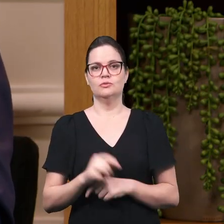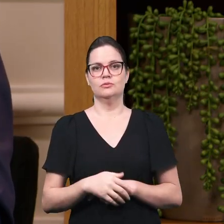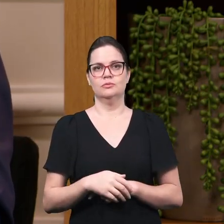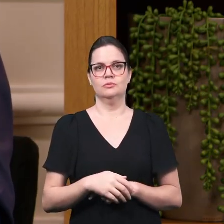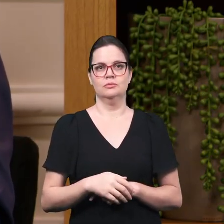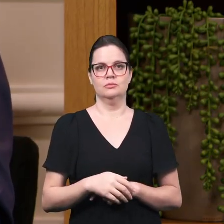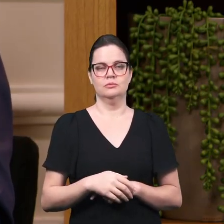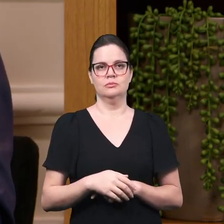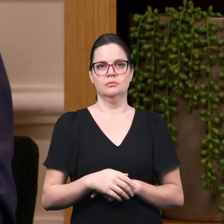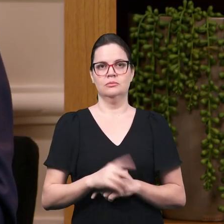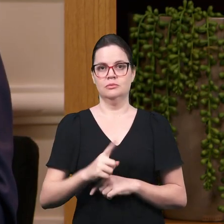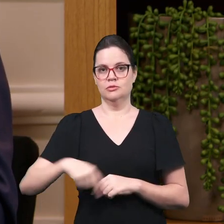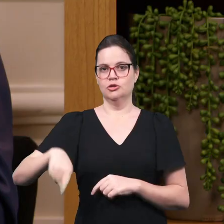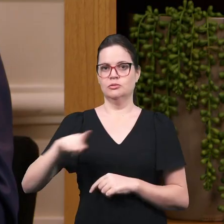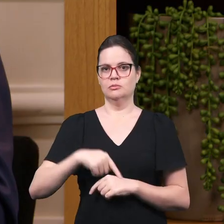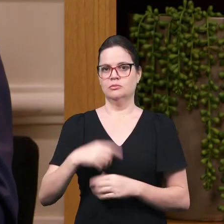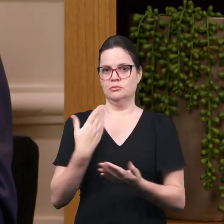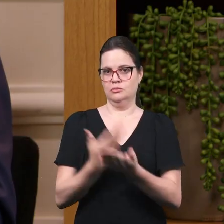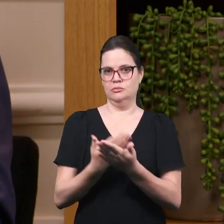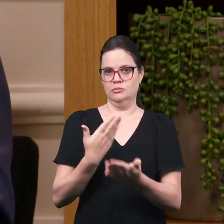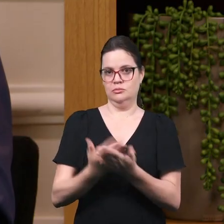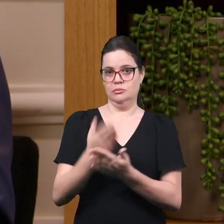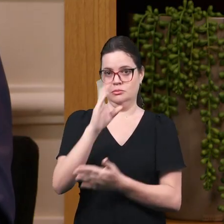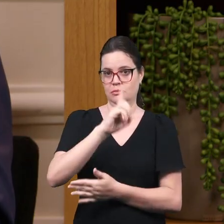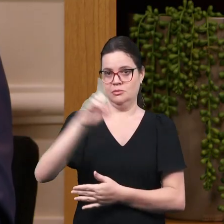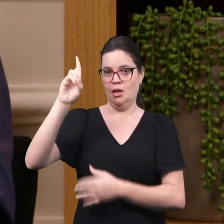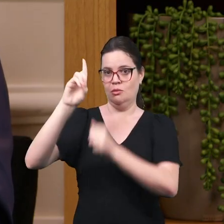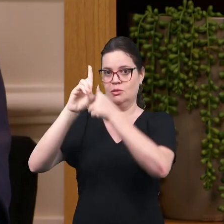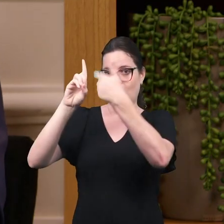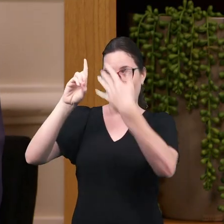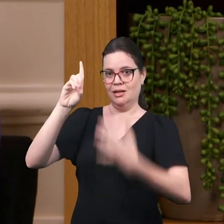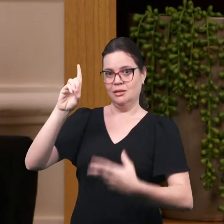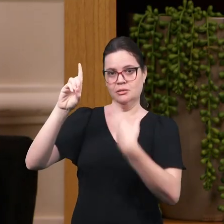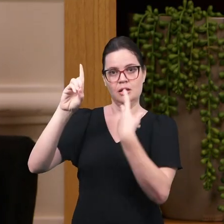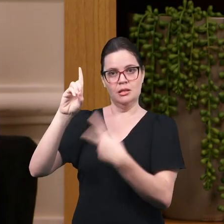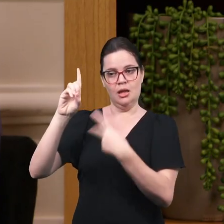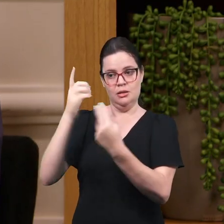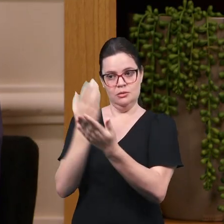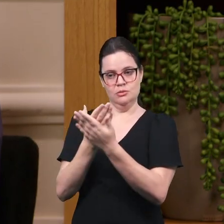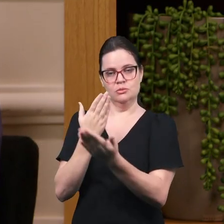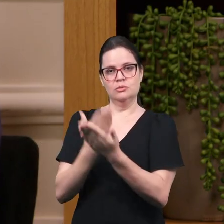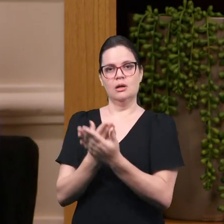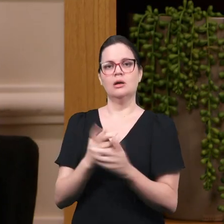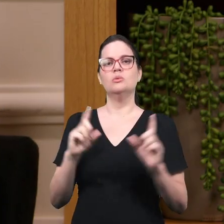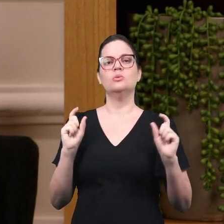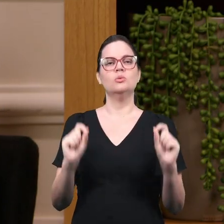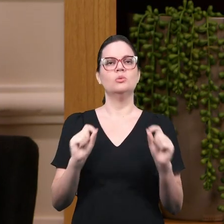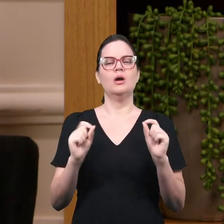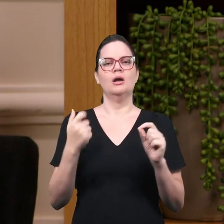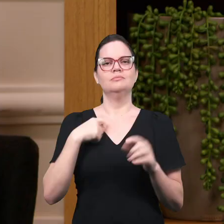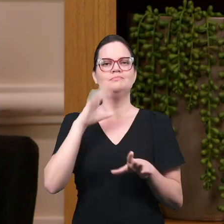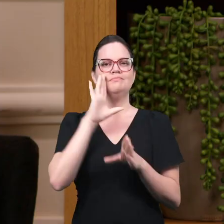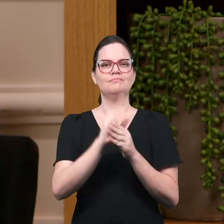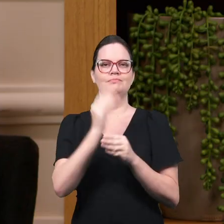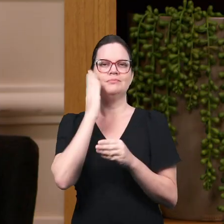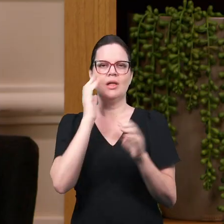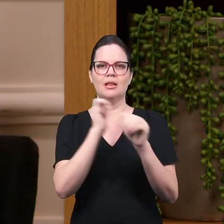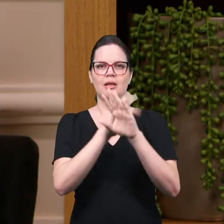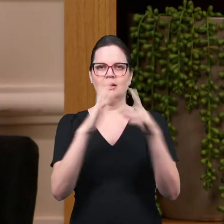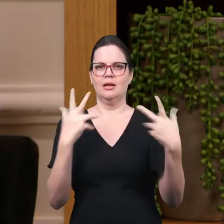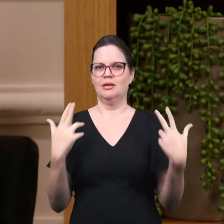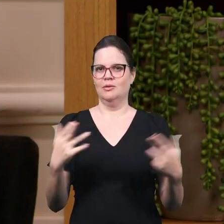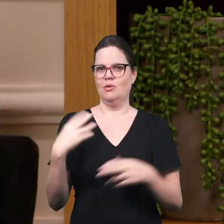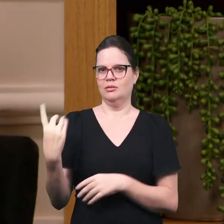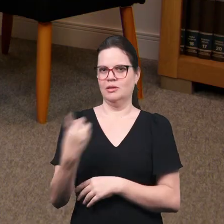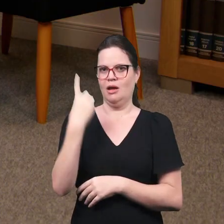de estudarmos os atributos de Deus é chegar a essa conclusão que Davi chega no